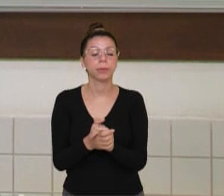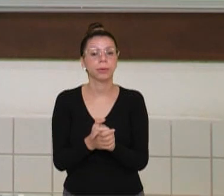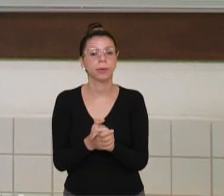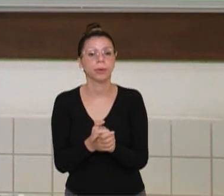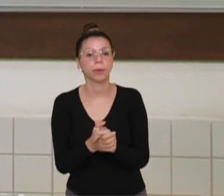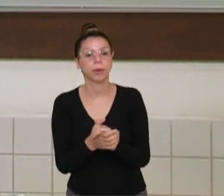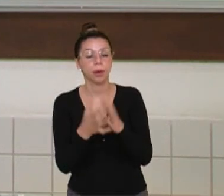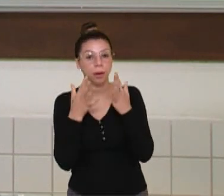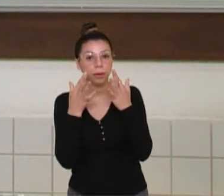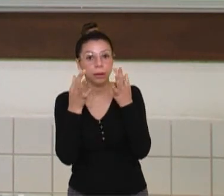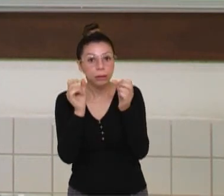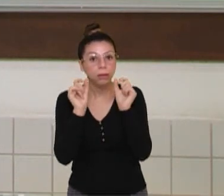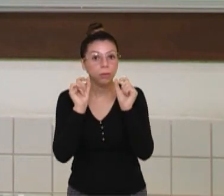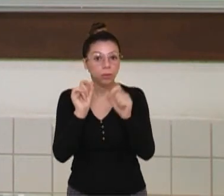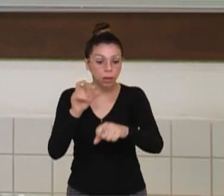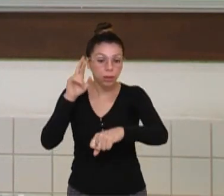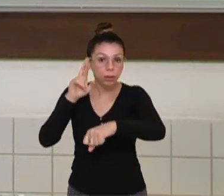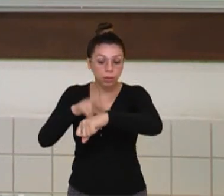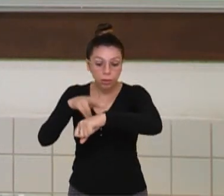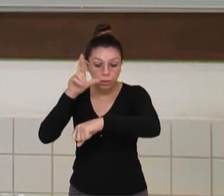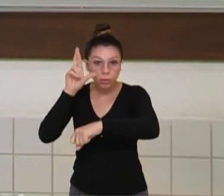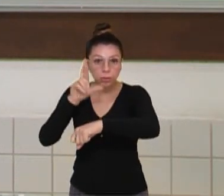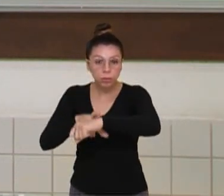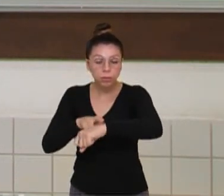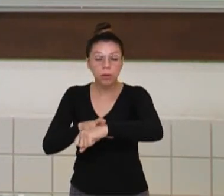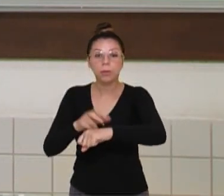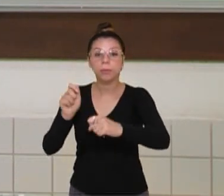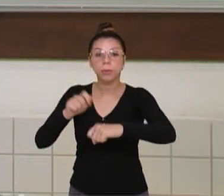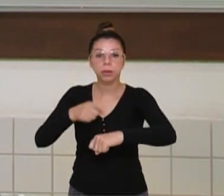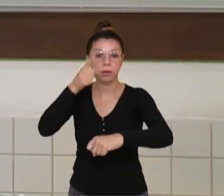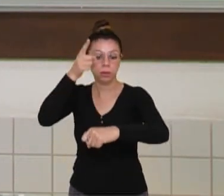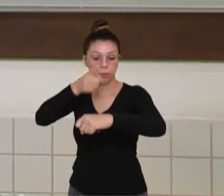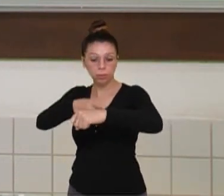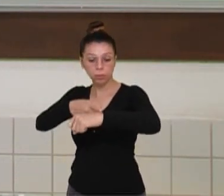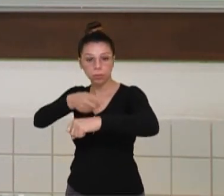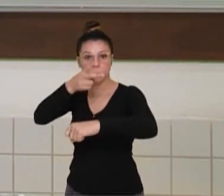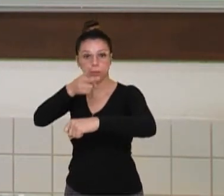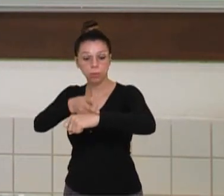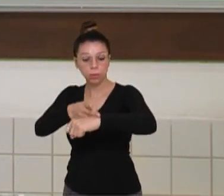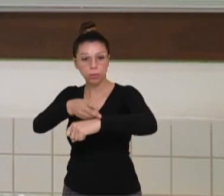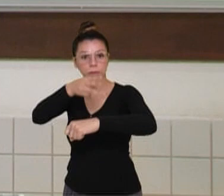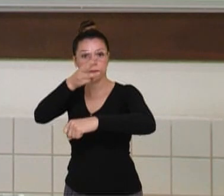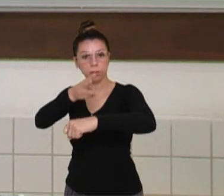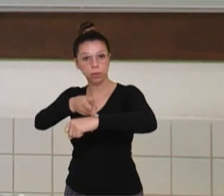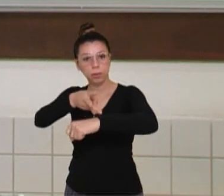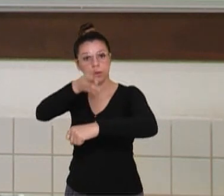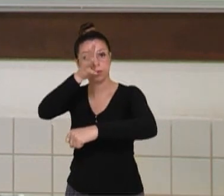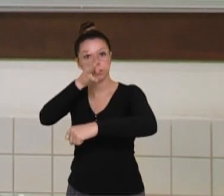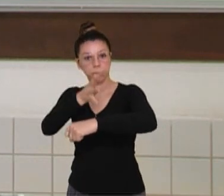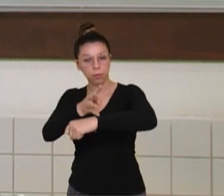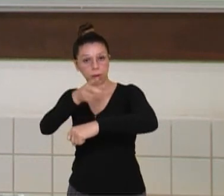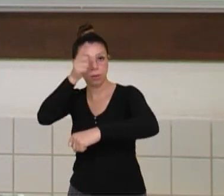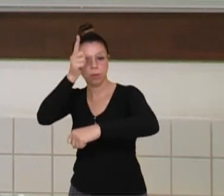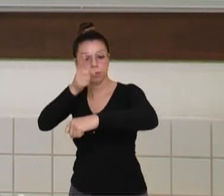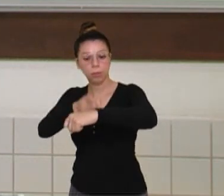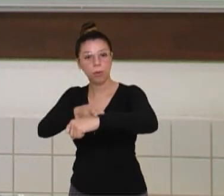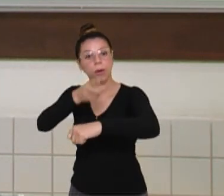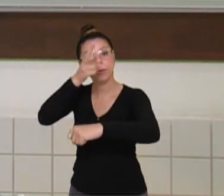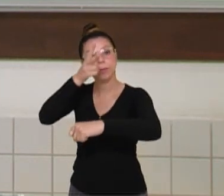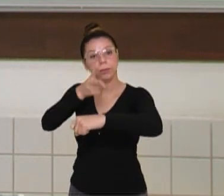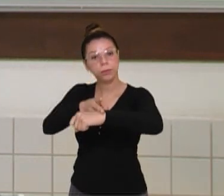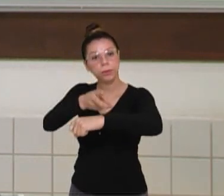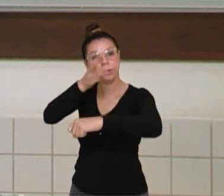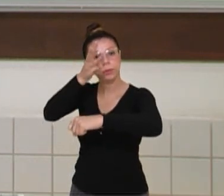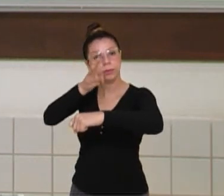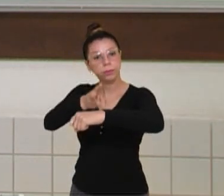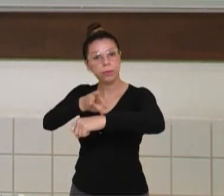atenção no compasso, tem que ser uma música que marque lá 1, 2, 3, 4. 1, 2,